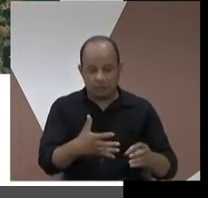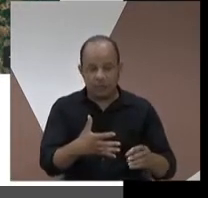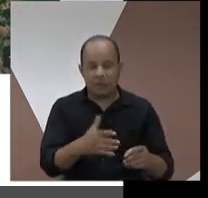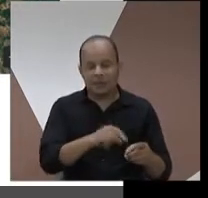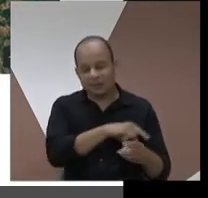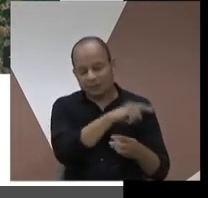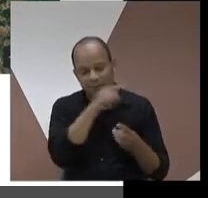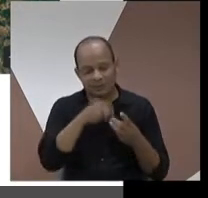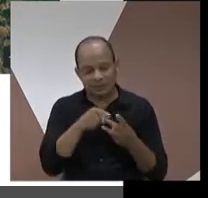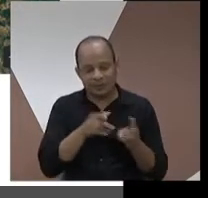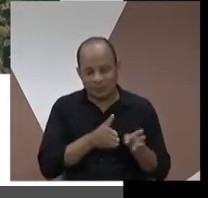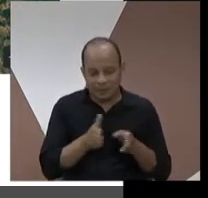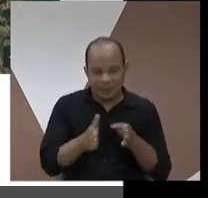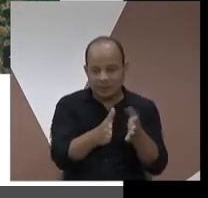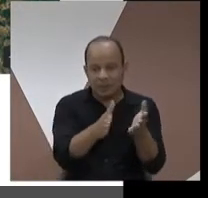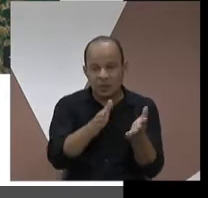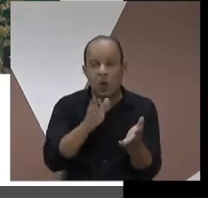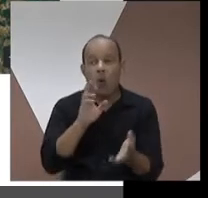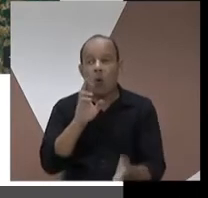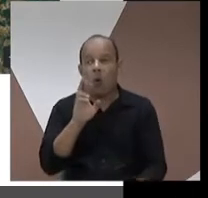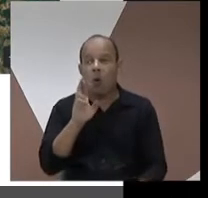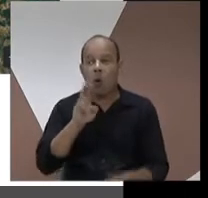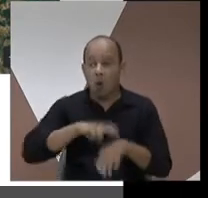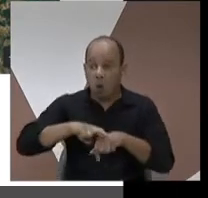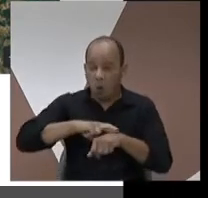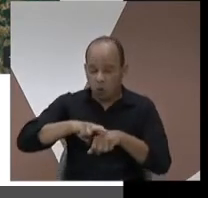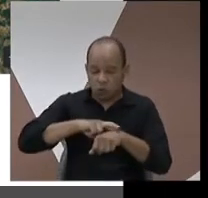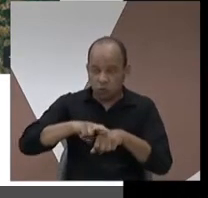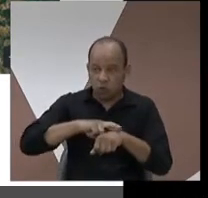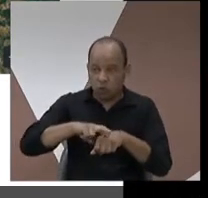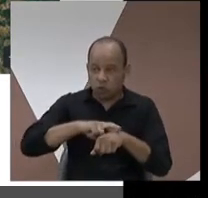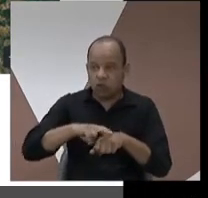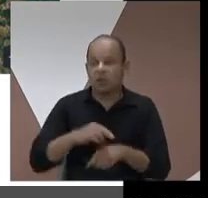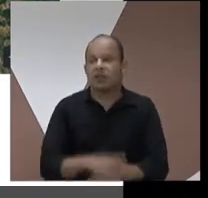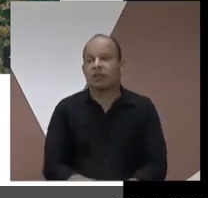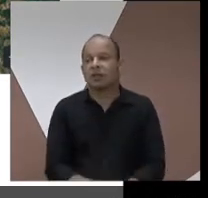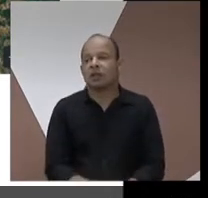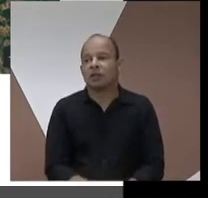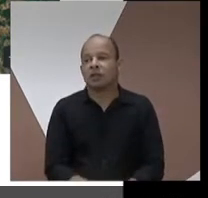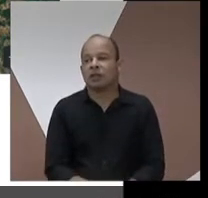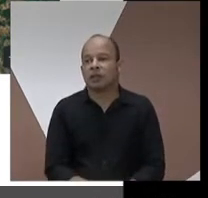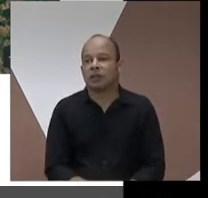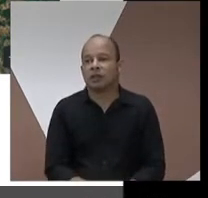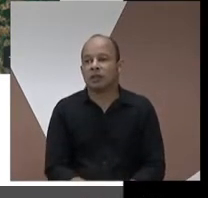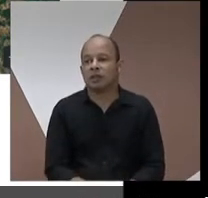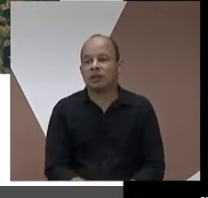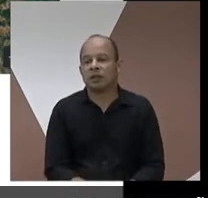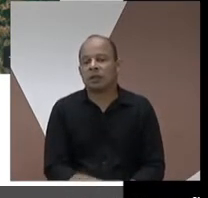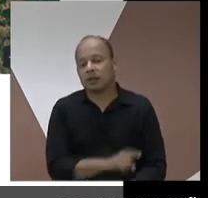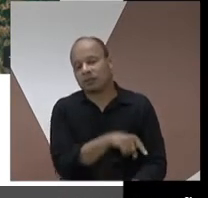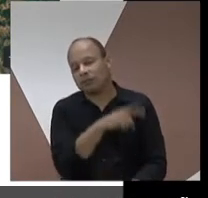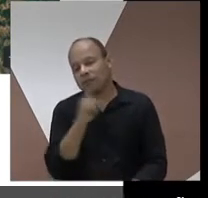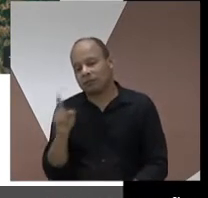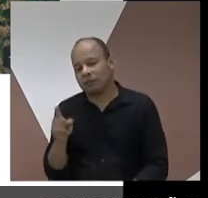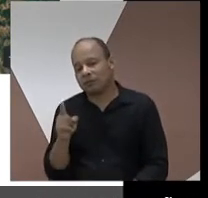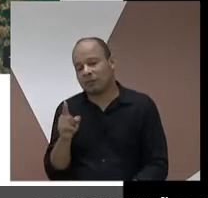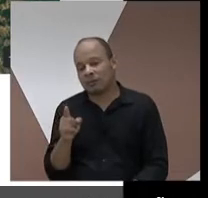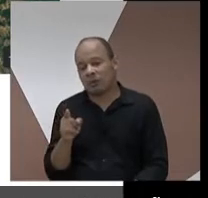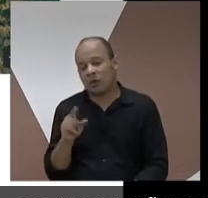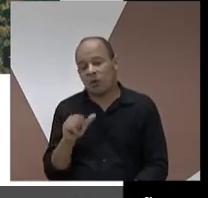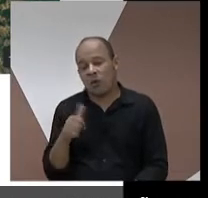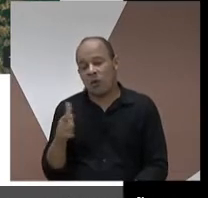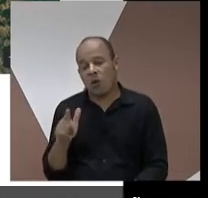que era a primeira proposta de Betim, que cruzava ali na Vargem das Flores, né? E temos o segundo traçado,